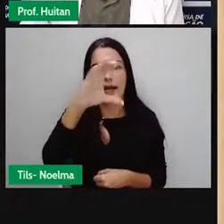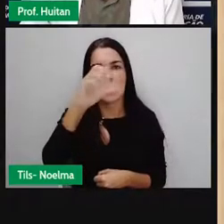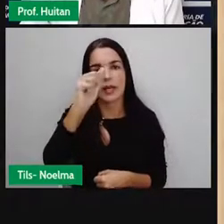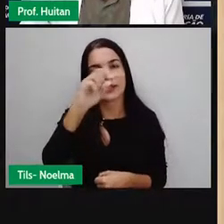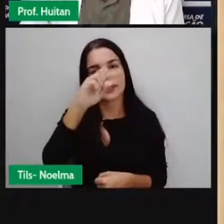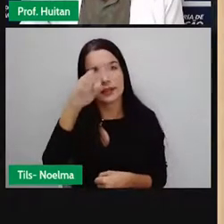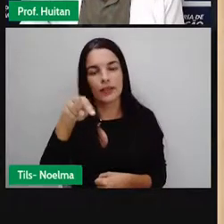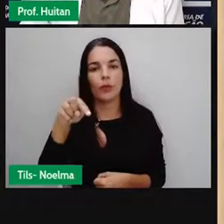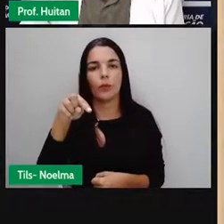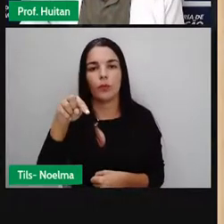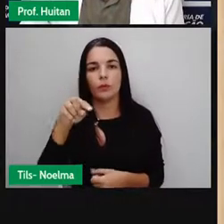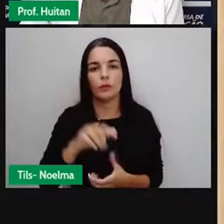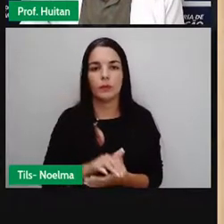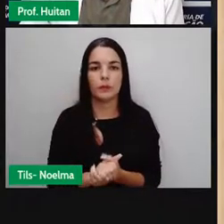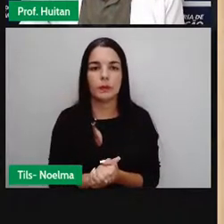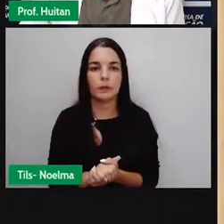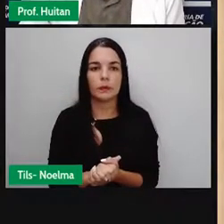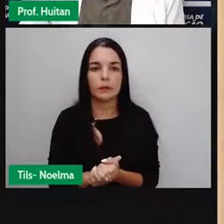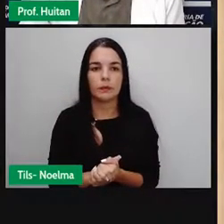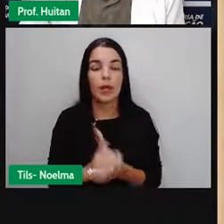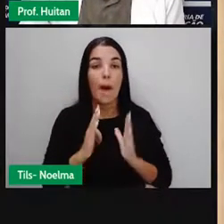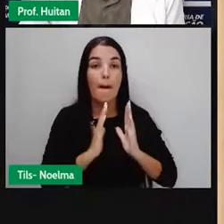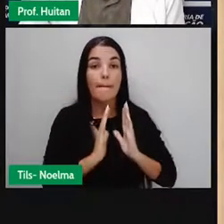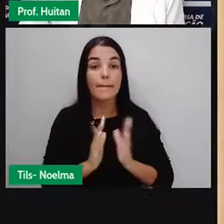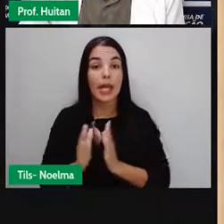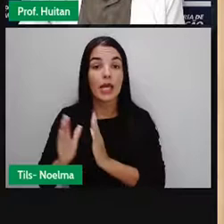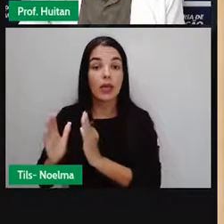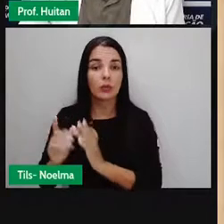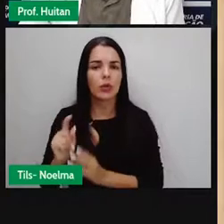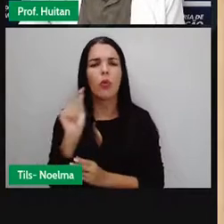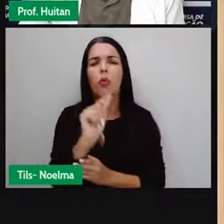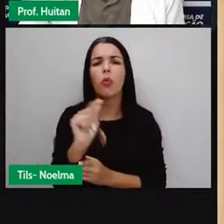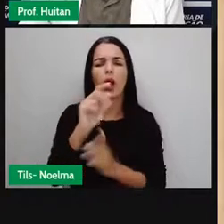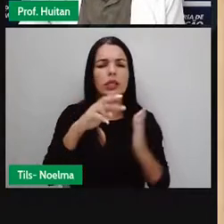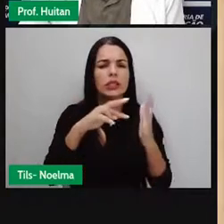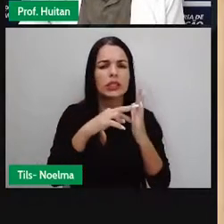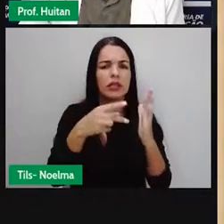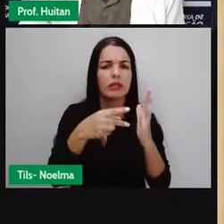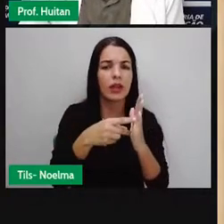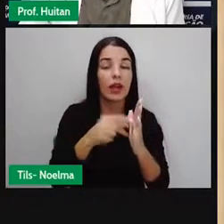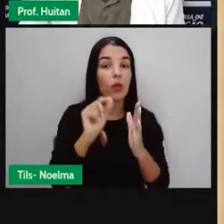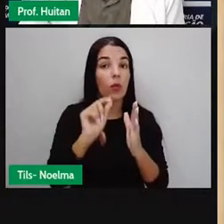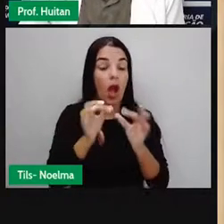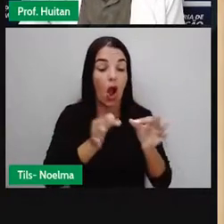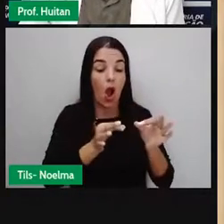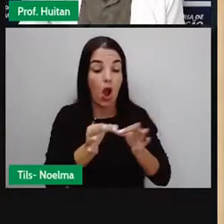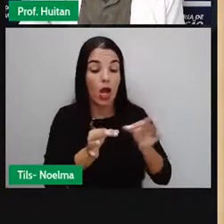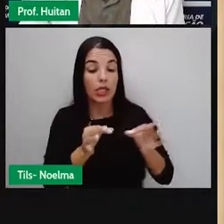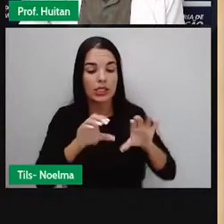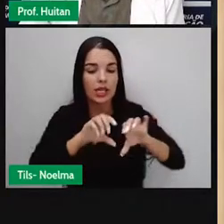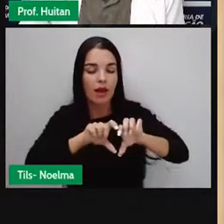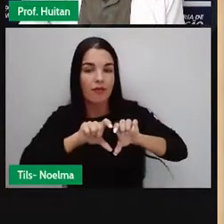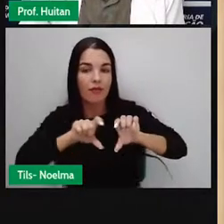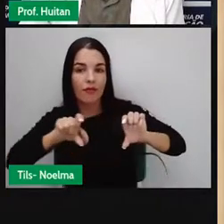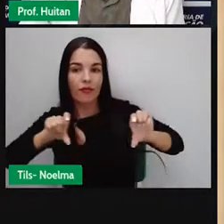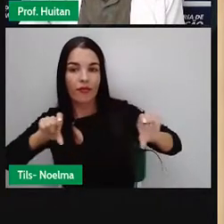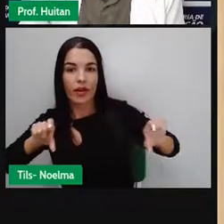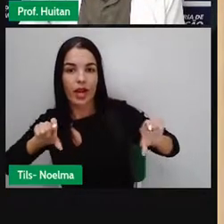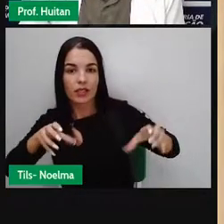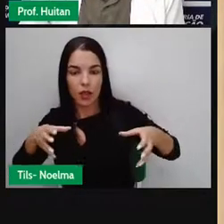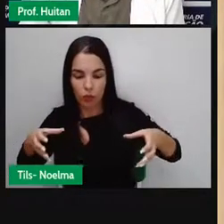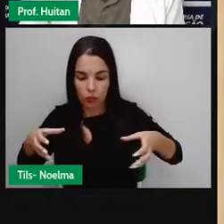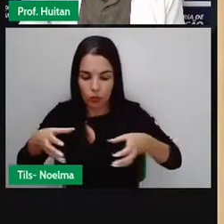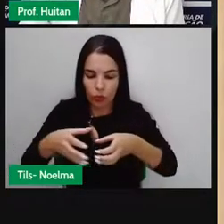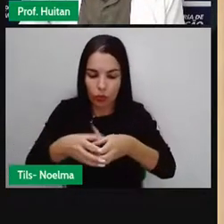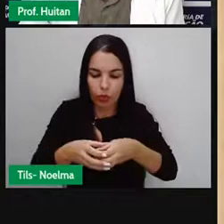a presença do verbo. O período, o que é o período? O período é a frase que se organiza em torno de um